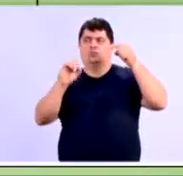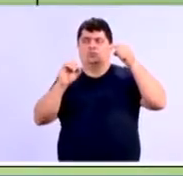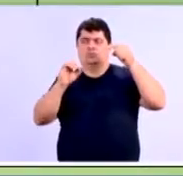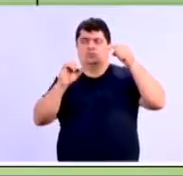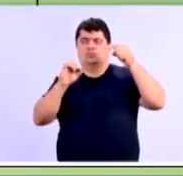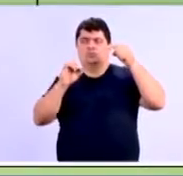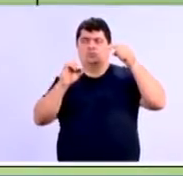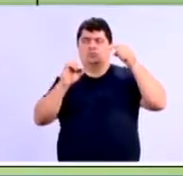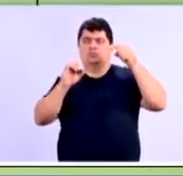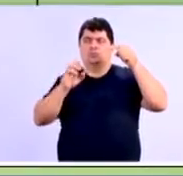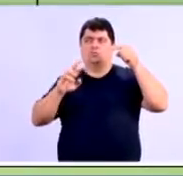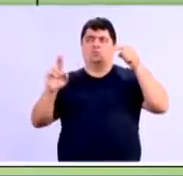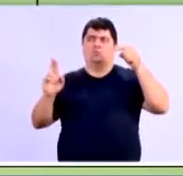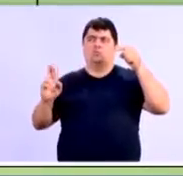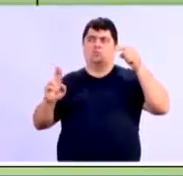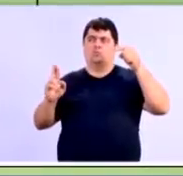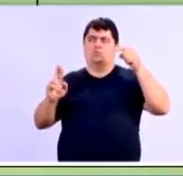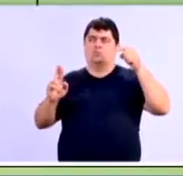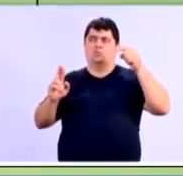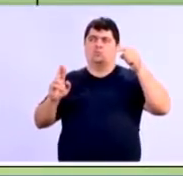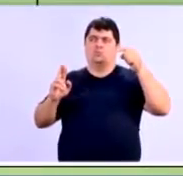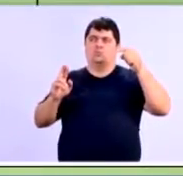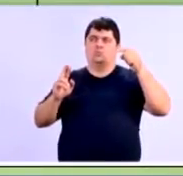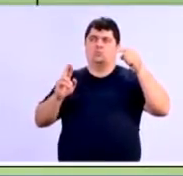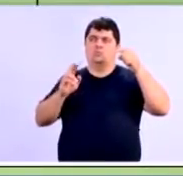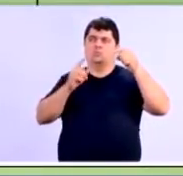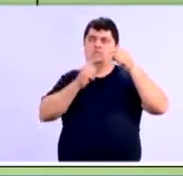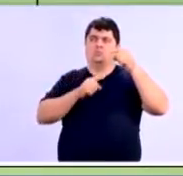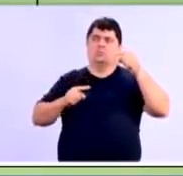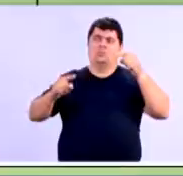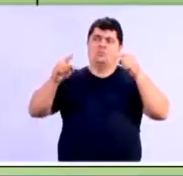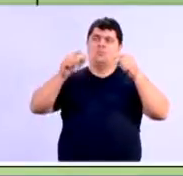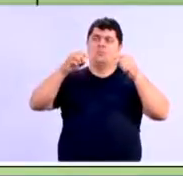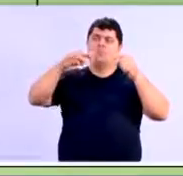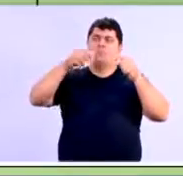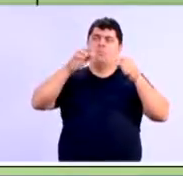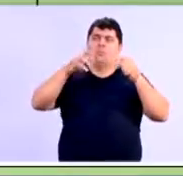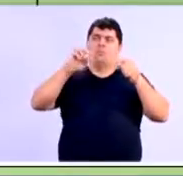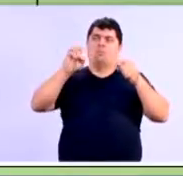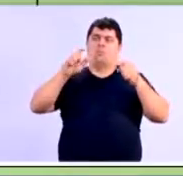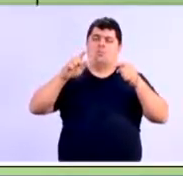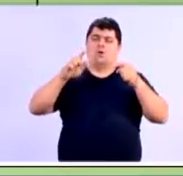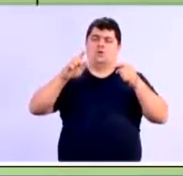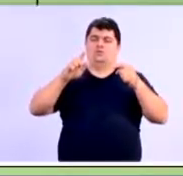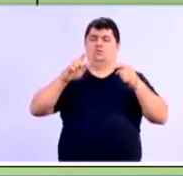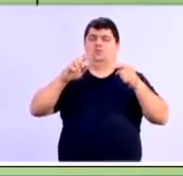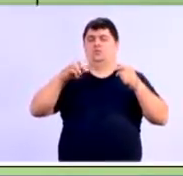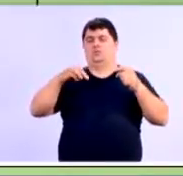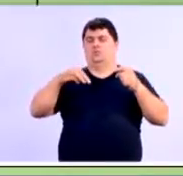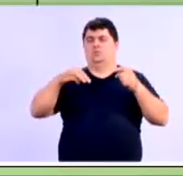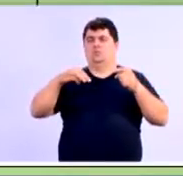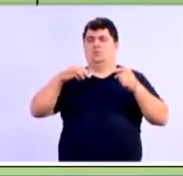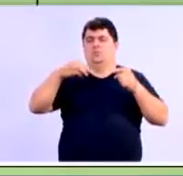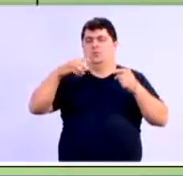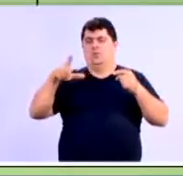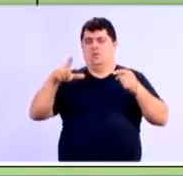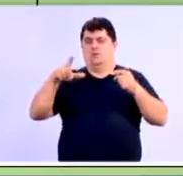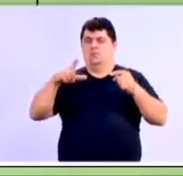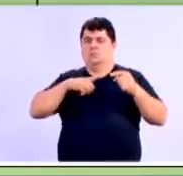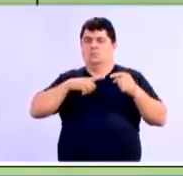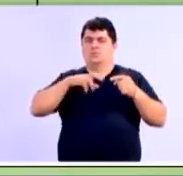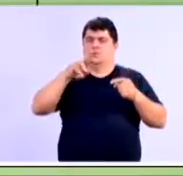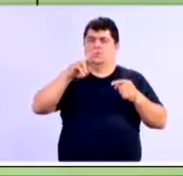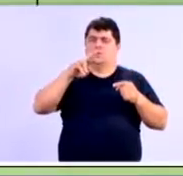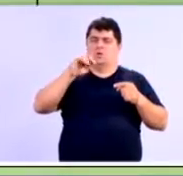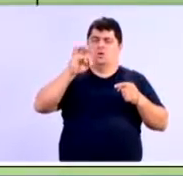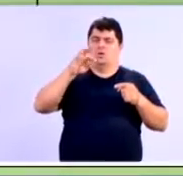estabelecendo esse giro? Com a minha margem líquida. correto? A rentabilidade dessa empresa,